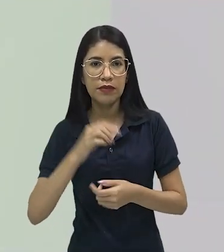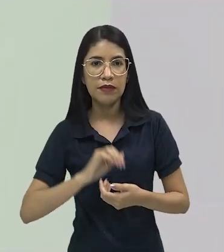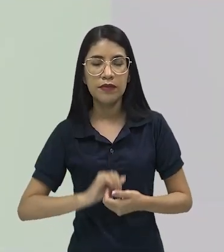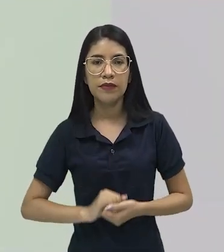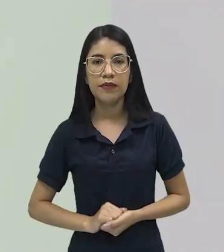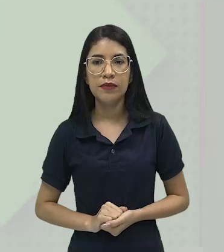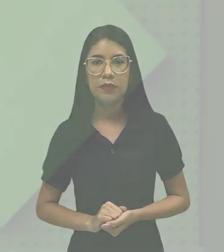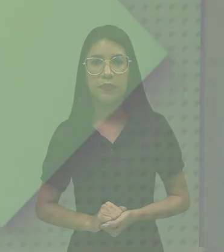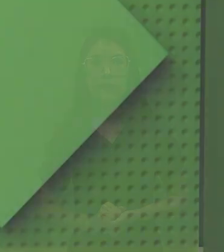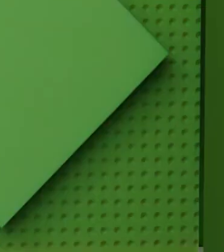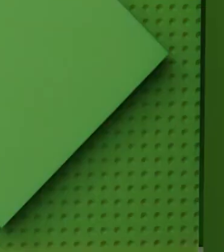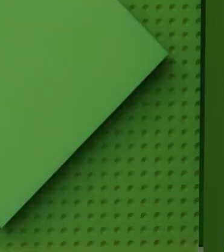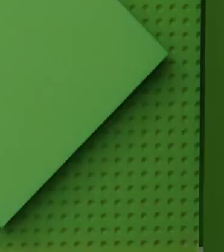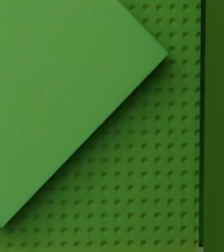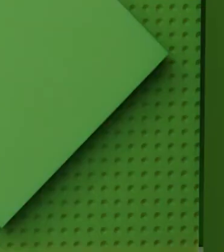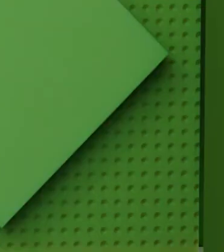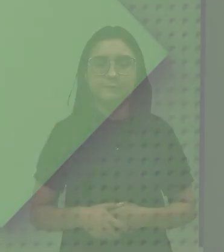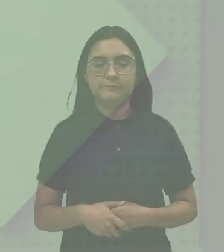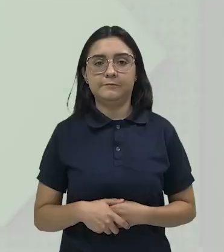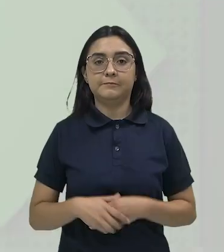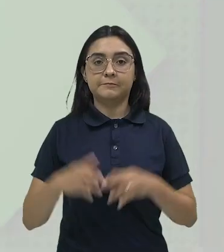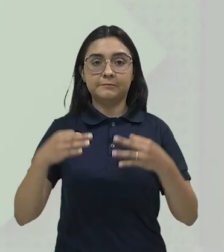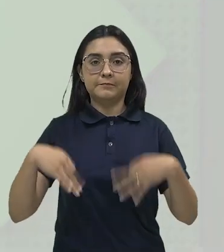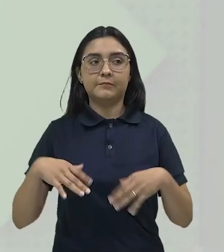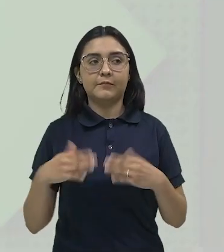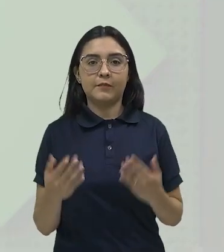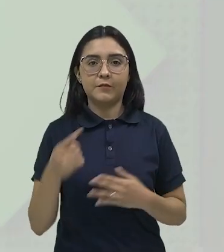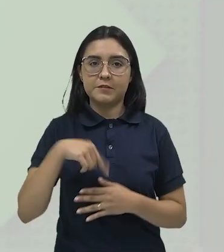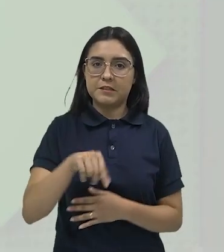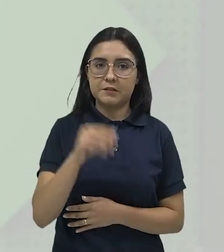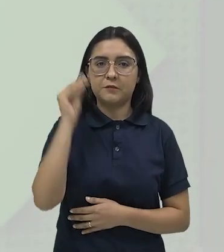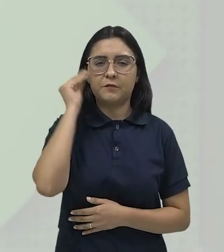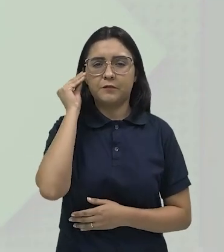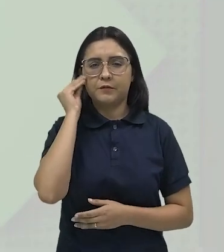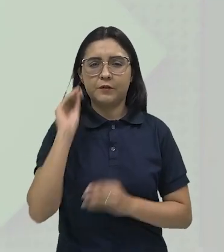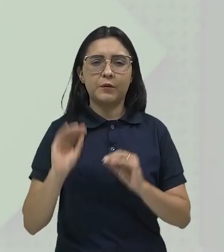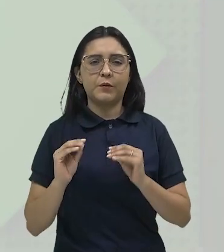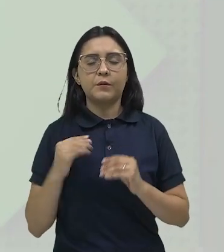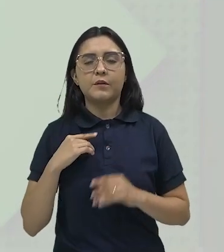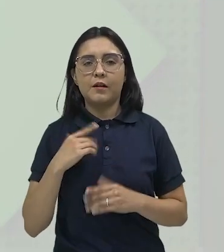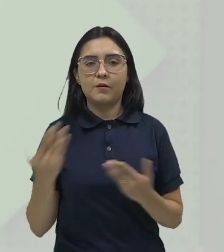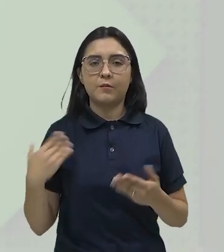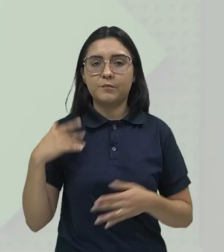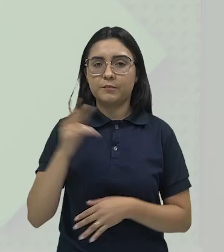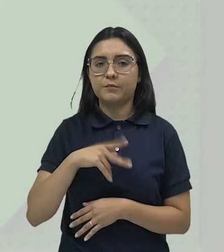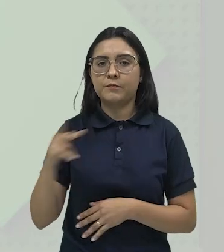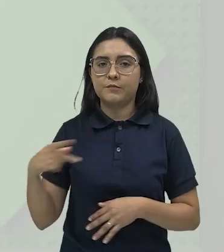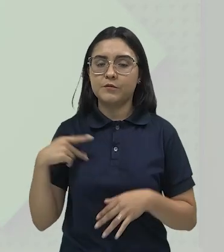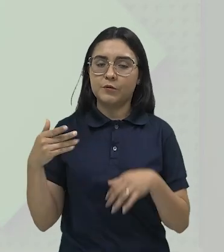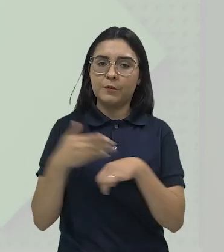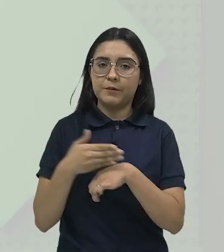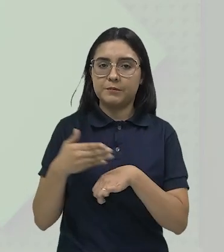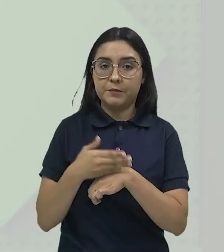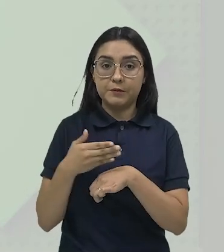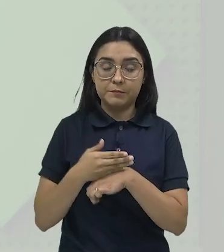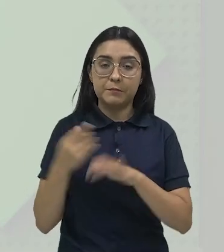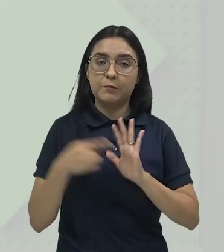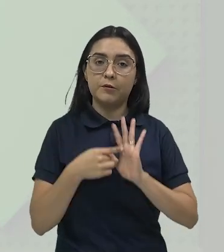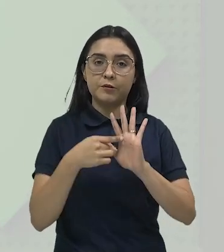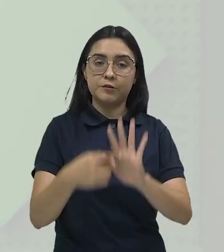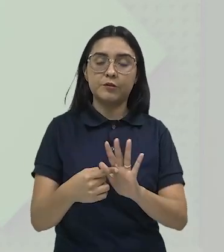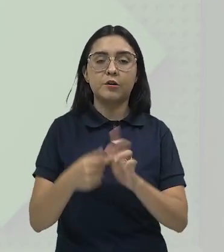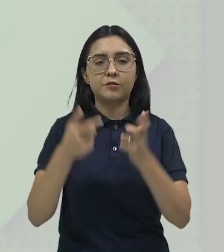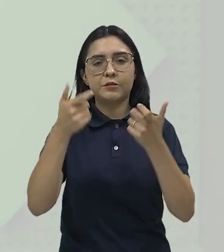Fui! Muito bem, então vocês puderam aí ver a excelente participação do nosso professor Marcos Kelvin,